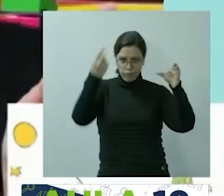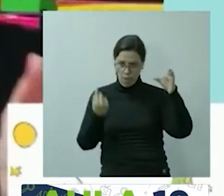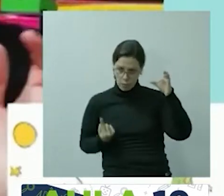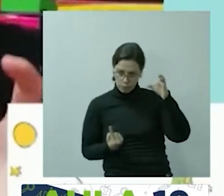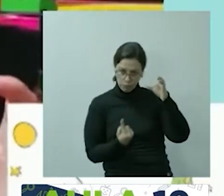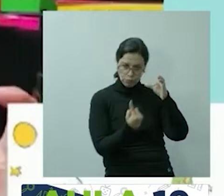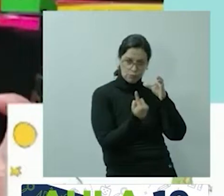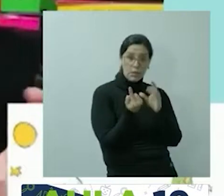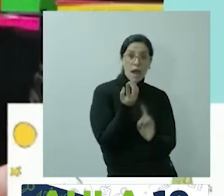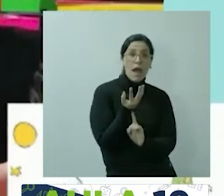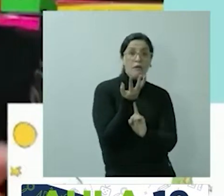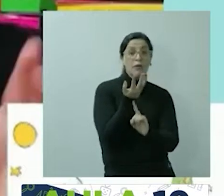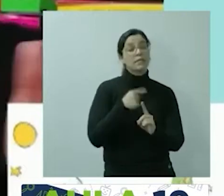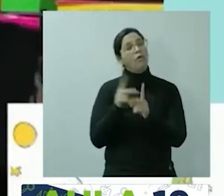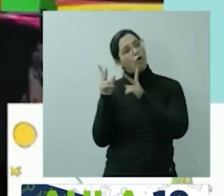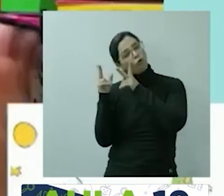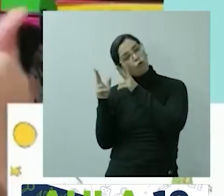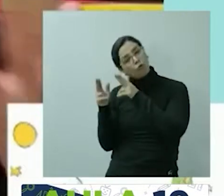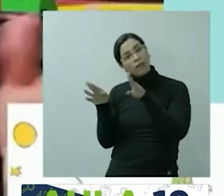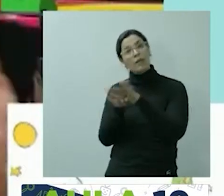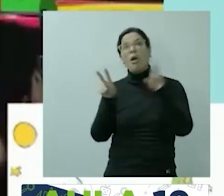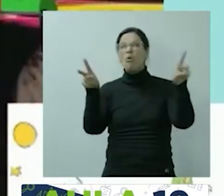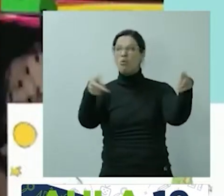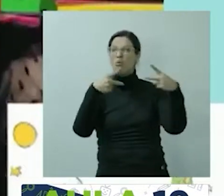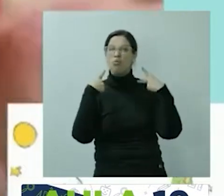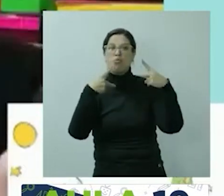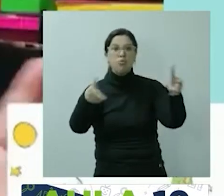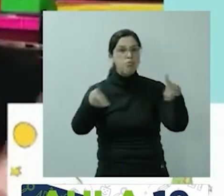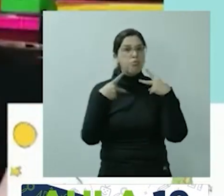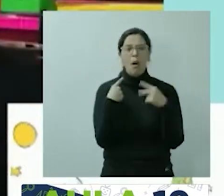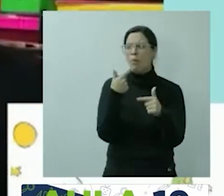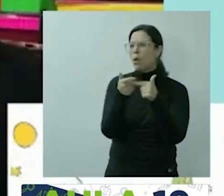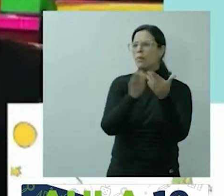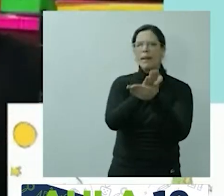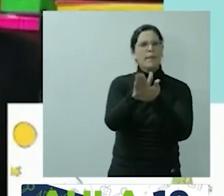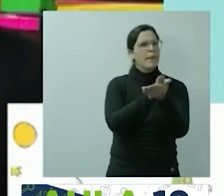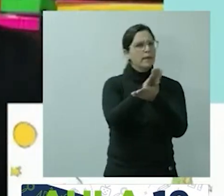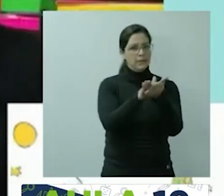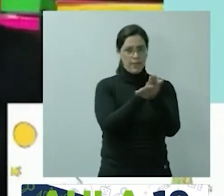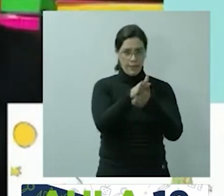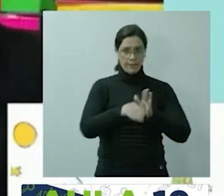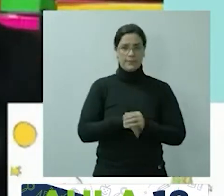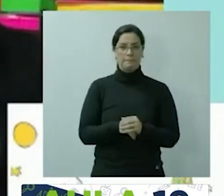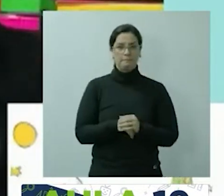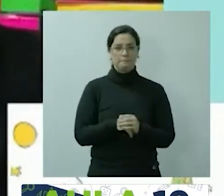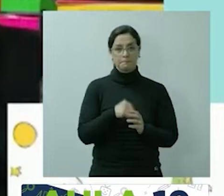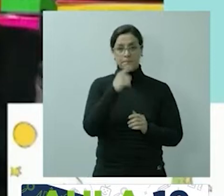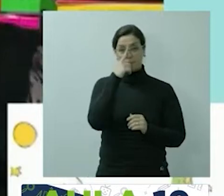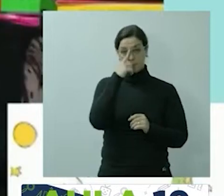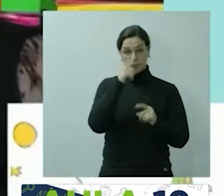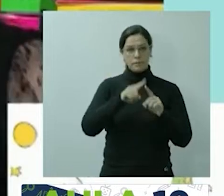dias, quando ele estivesse dormindo, os ventos poderiam vir e não iriam atingi-lo.